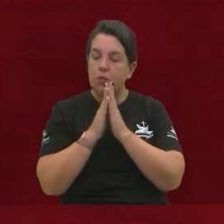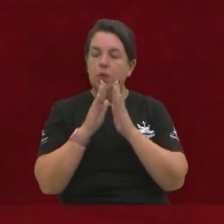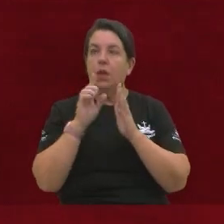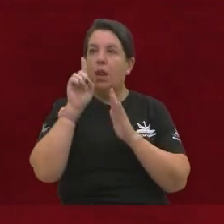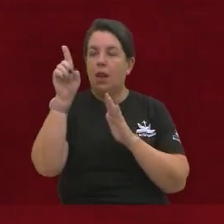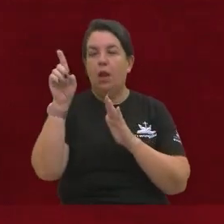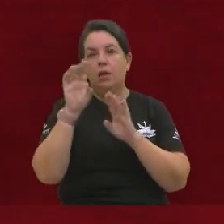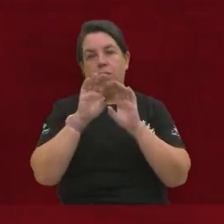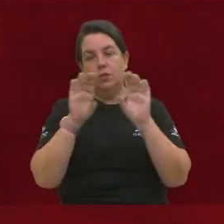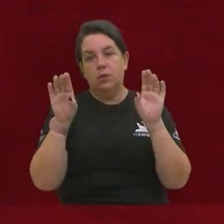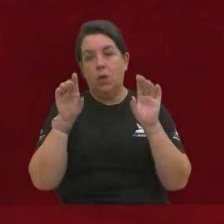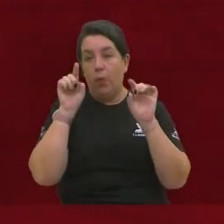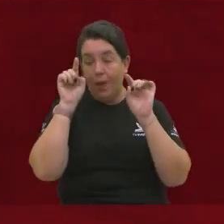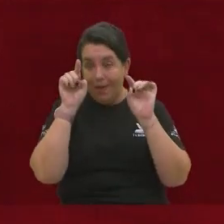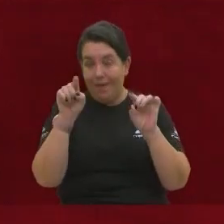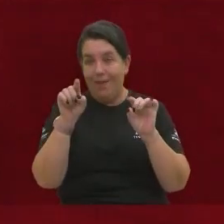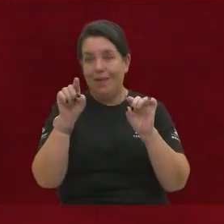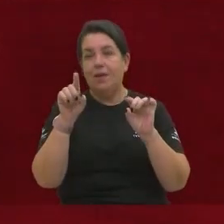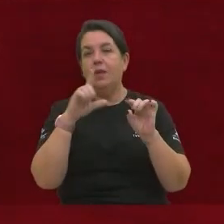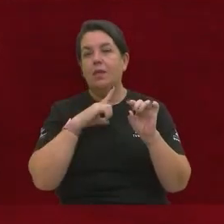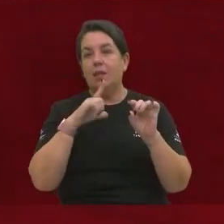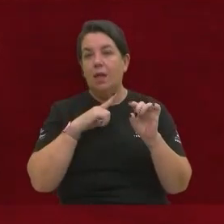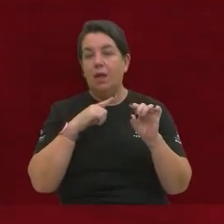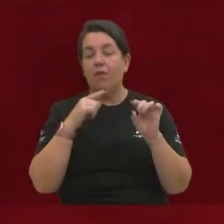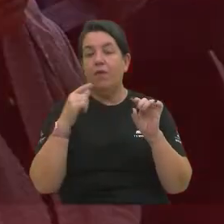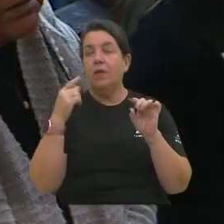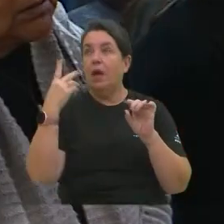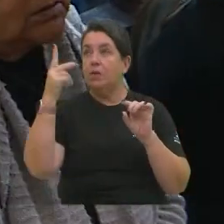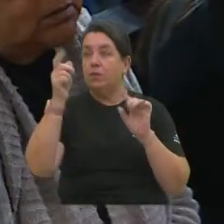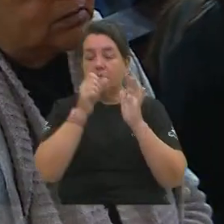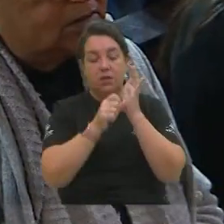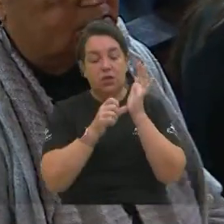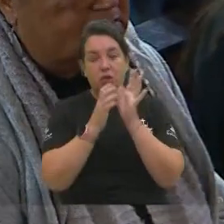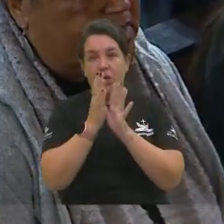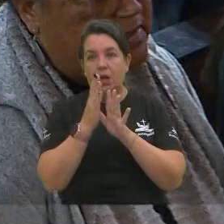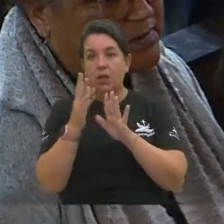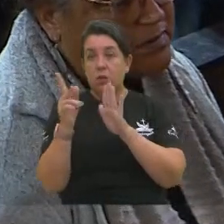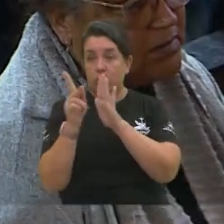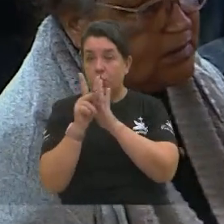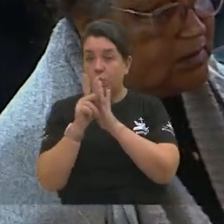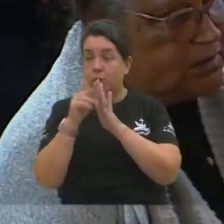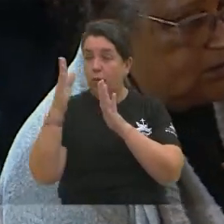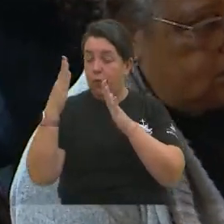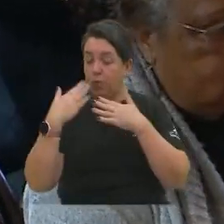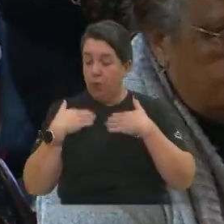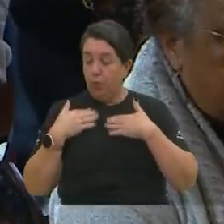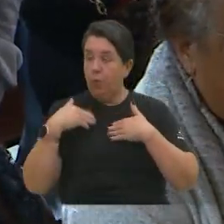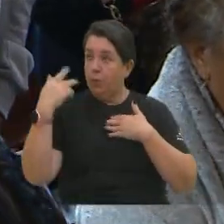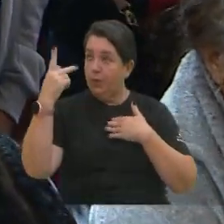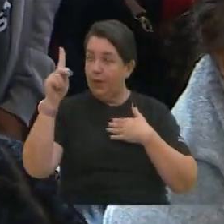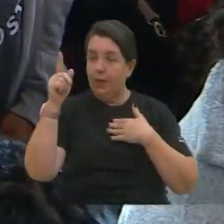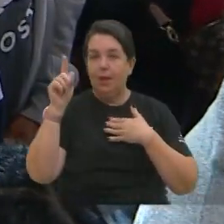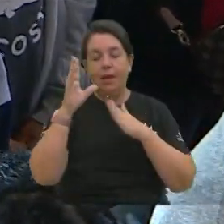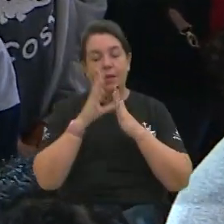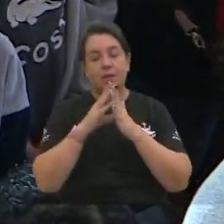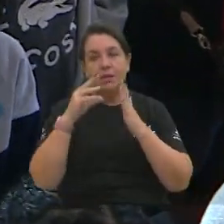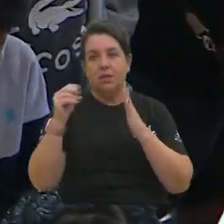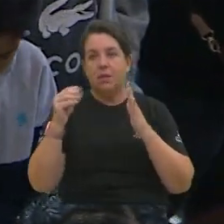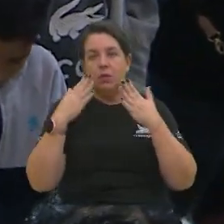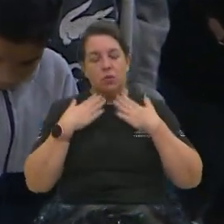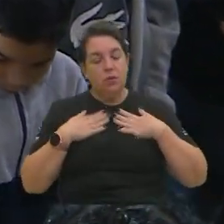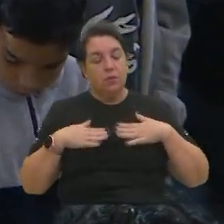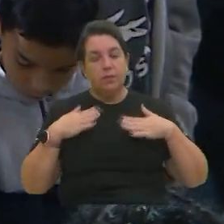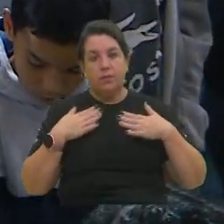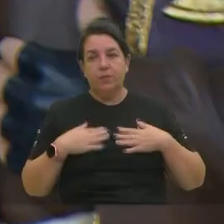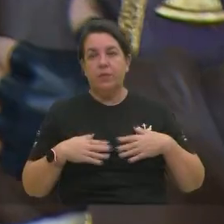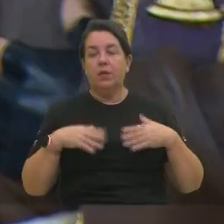intercessor. Ele que carregou as vossas santas chagas é exemplo de